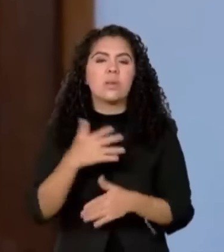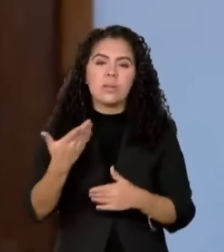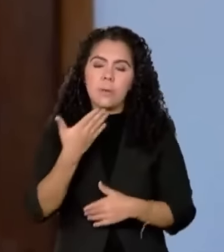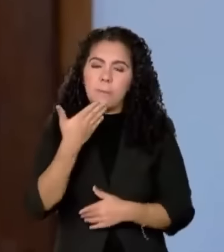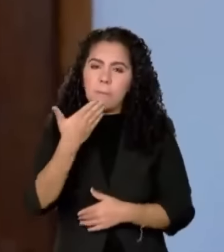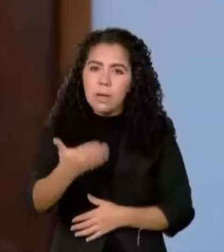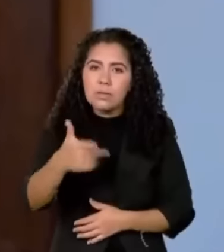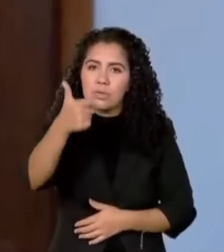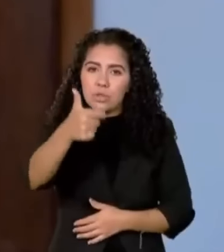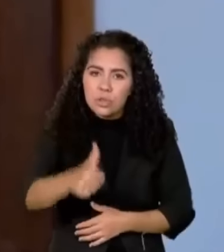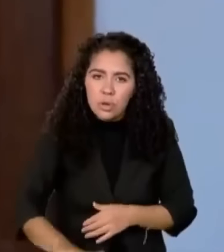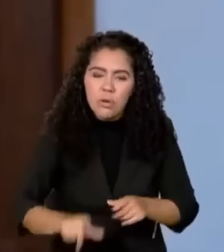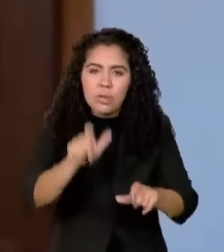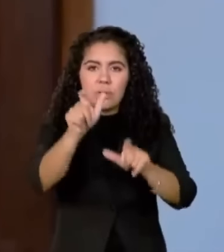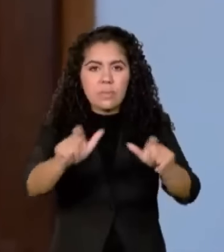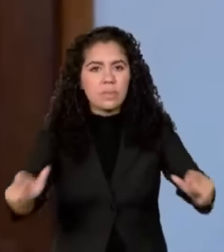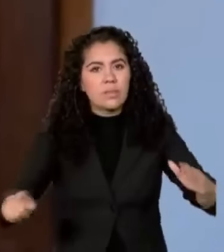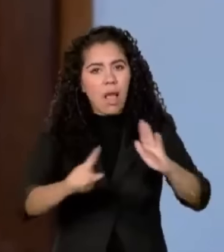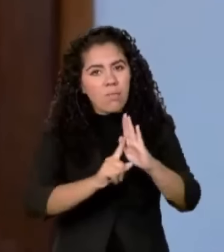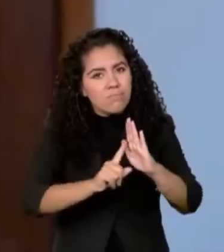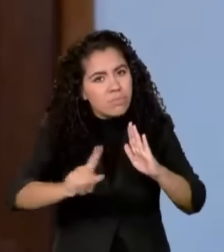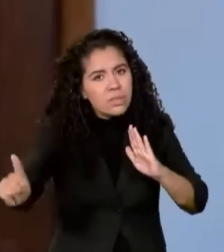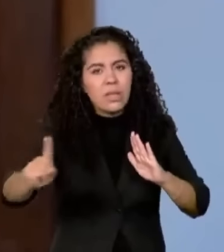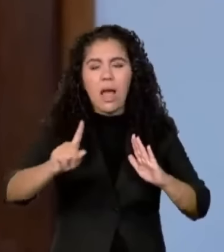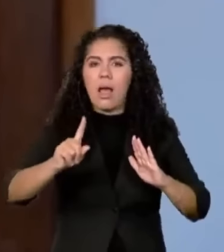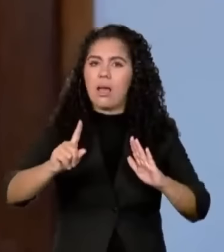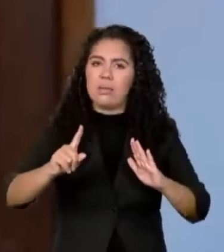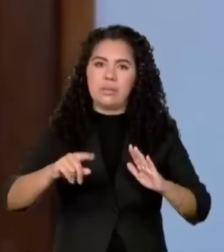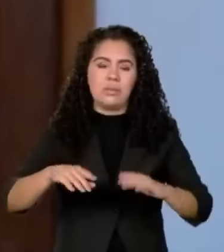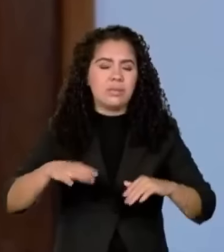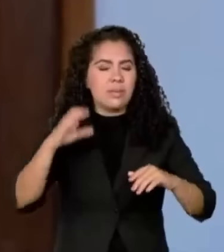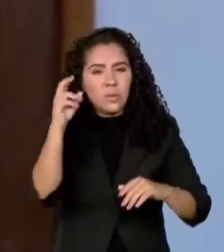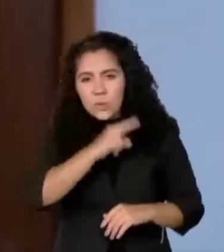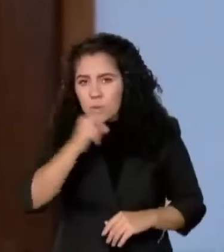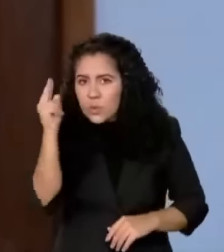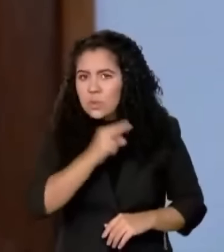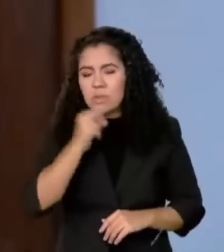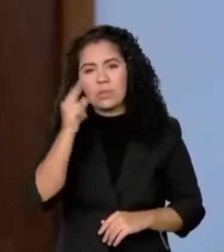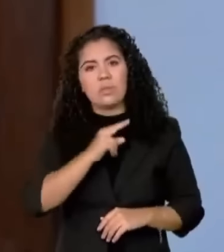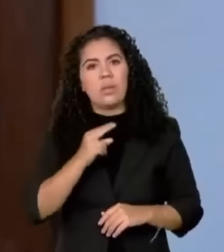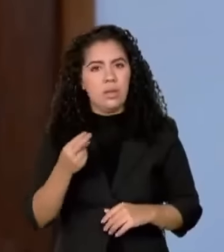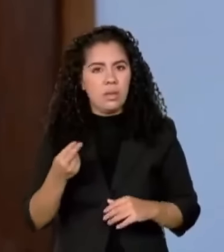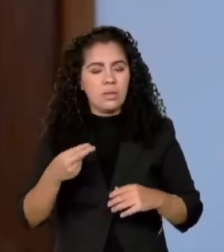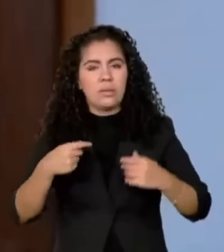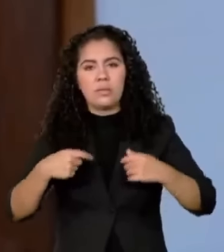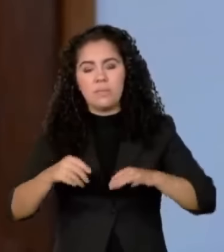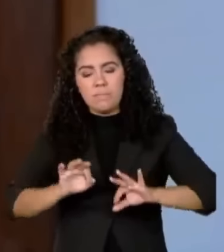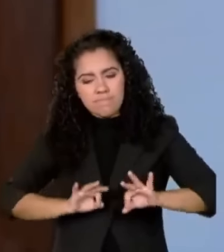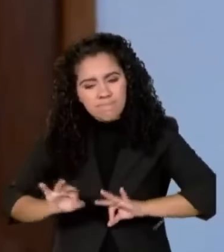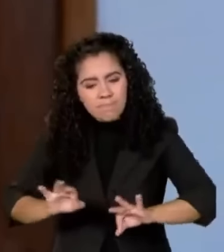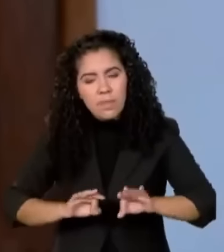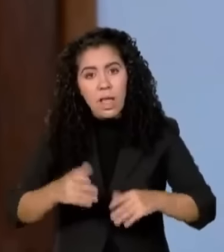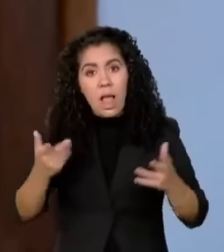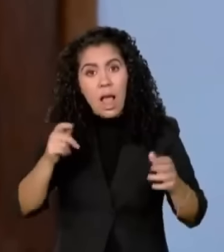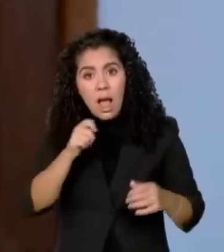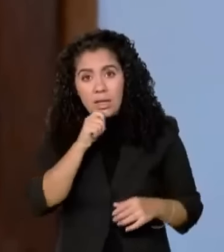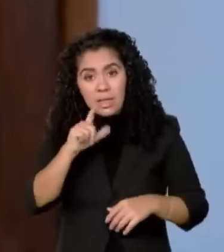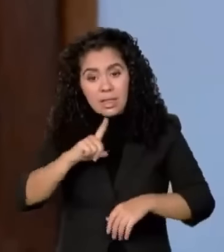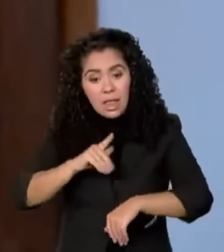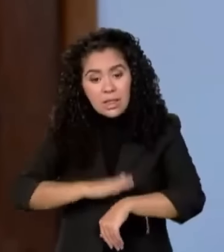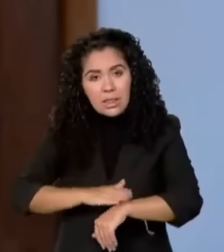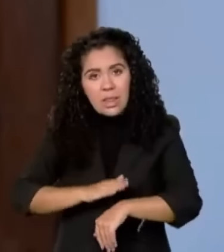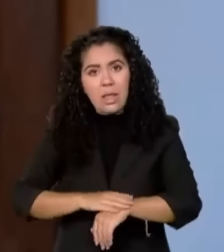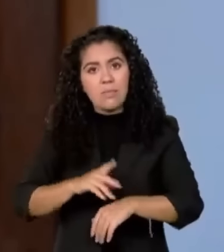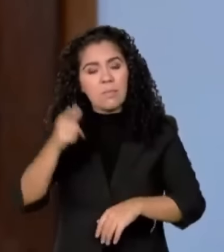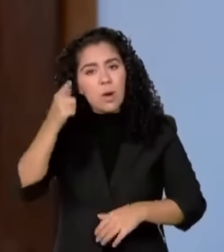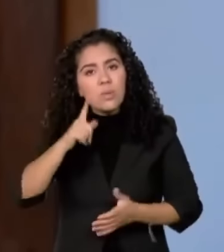às pessoas que saiam das localidades de risco, saiam das suas casas, né, de forma ordenada, enquanto é tempo para isso,